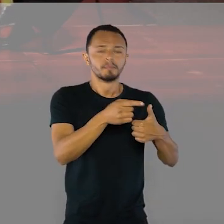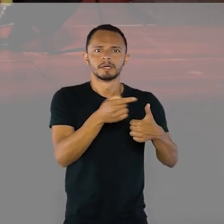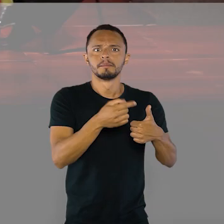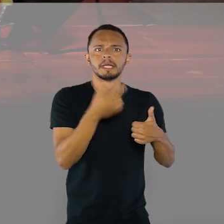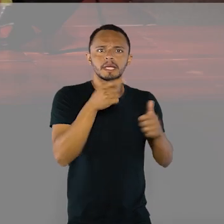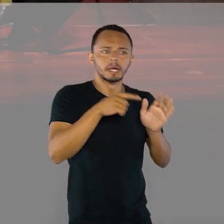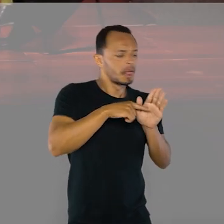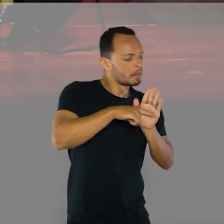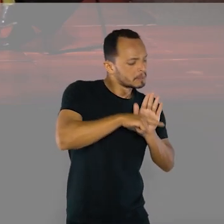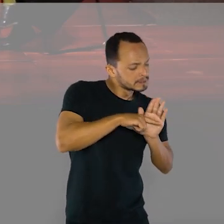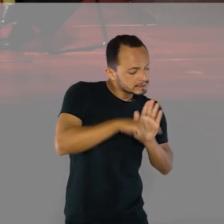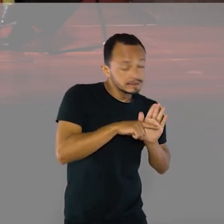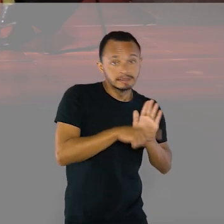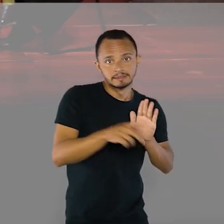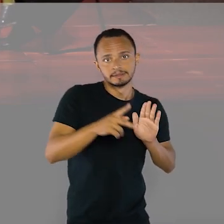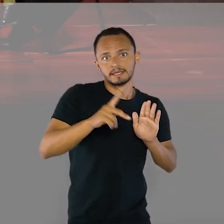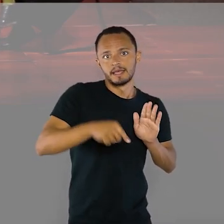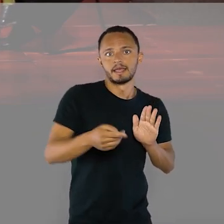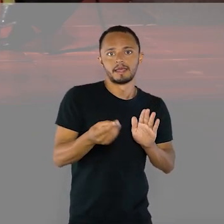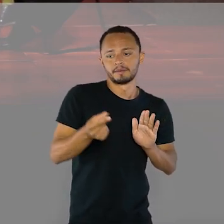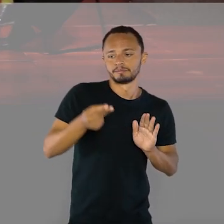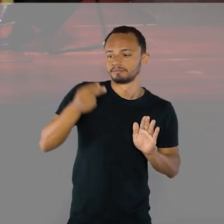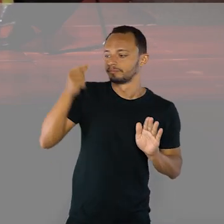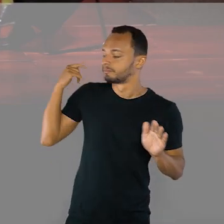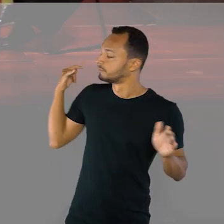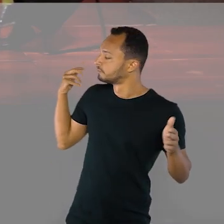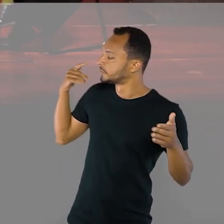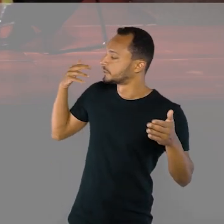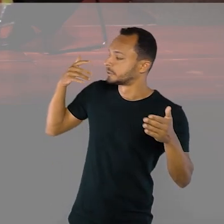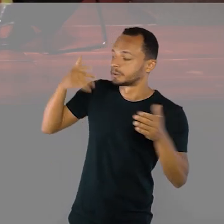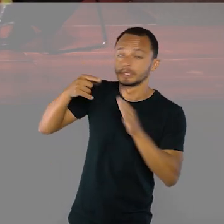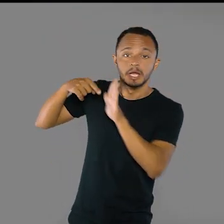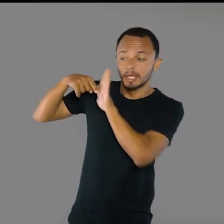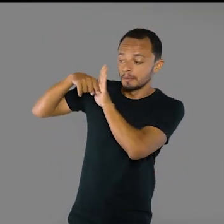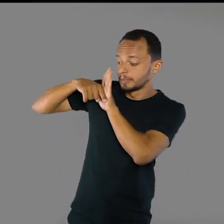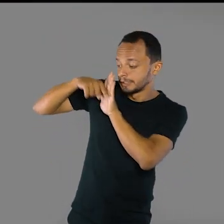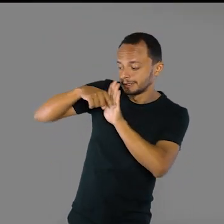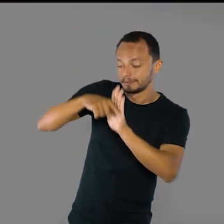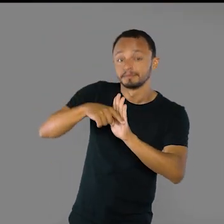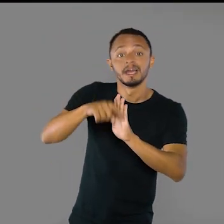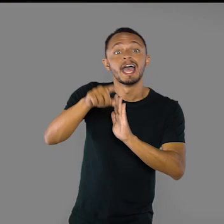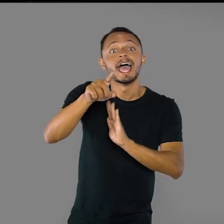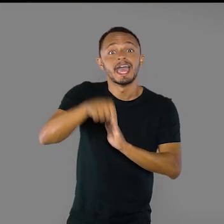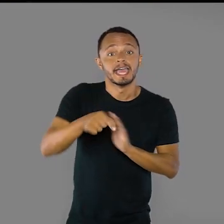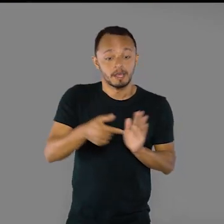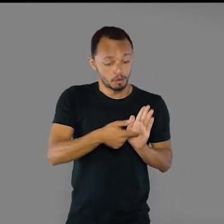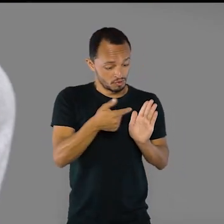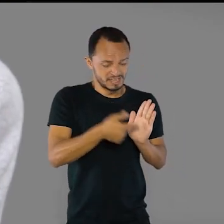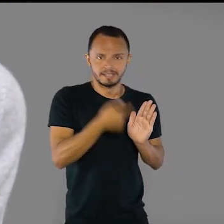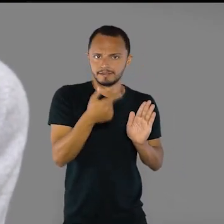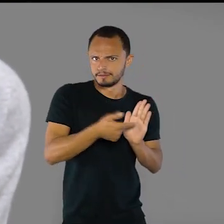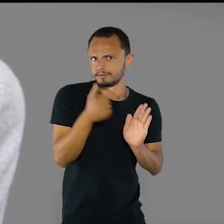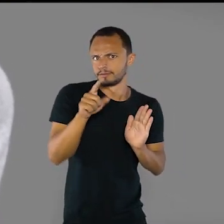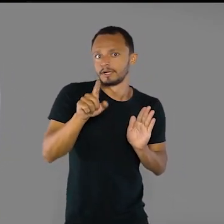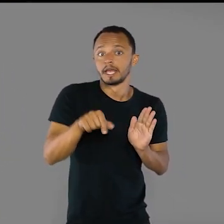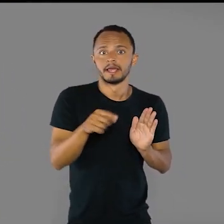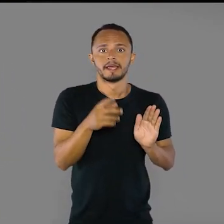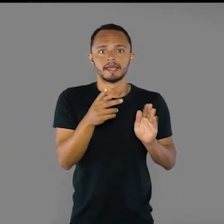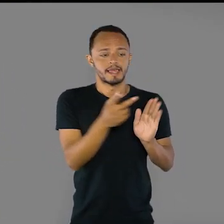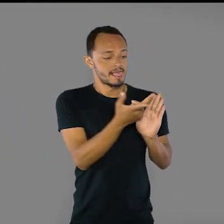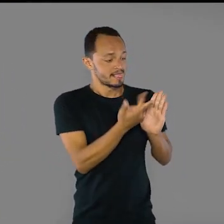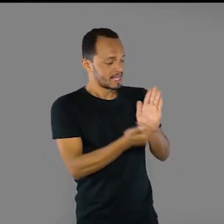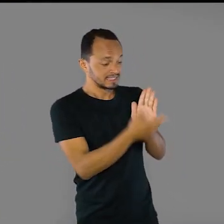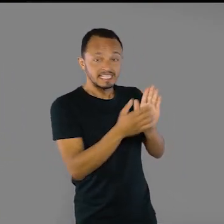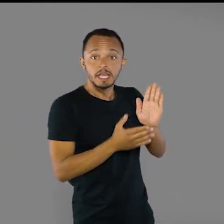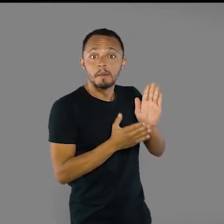faz um debate aqui com Afonso e com vocês, que tal? Porque, como é um livro que gira muito sobre, não só, mas muito sobre imagens, nós achamos